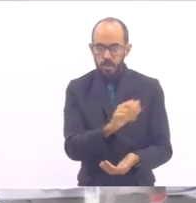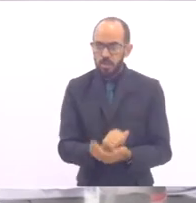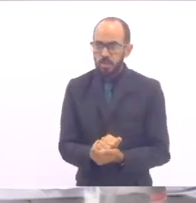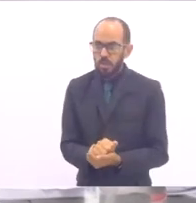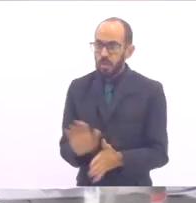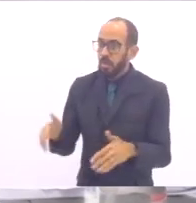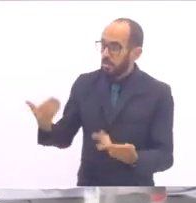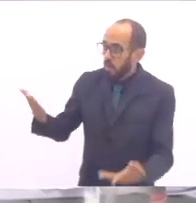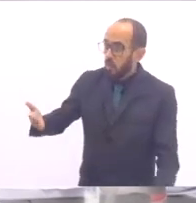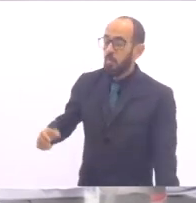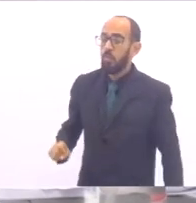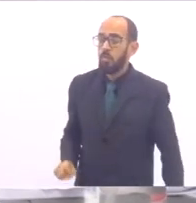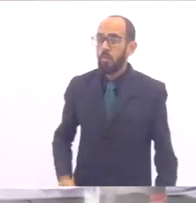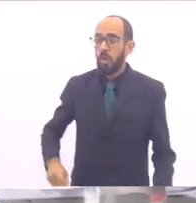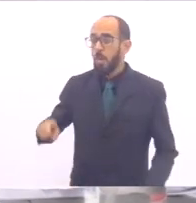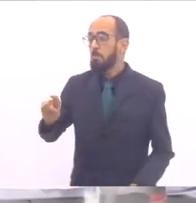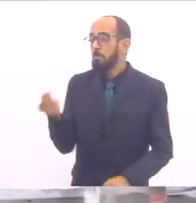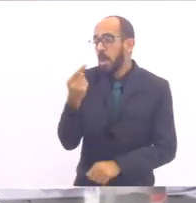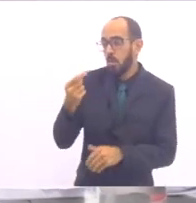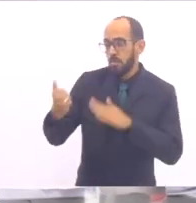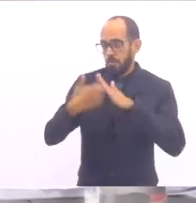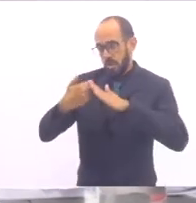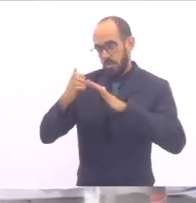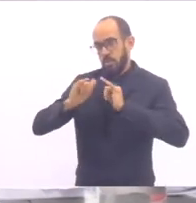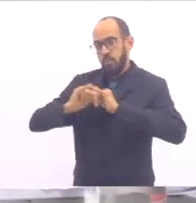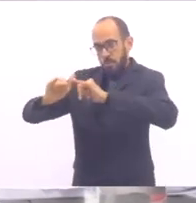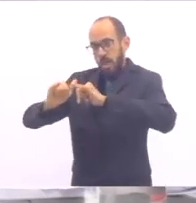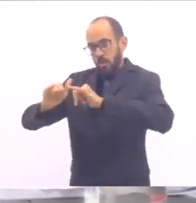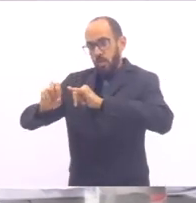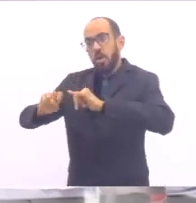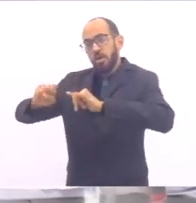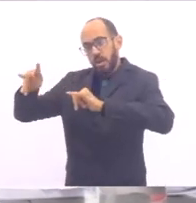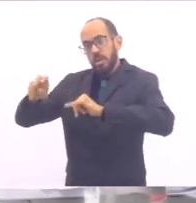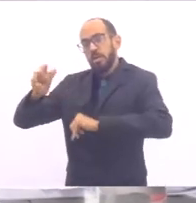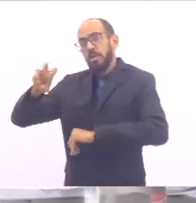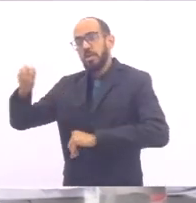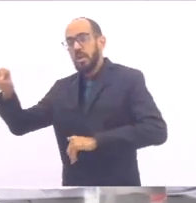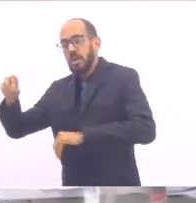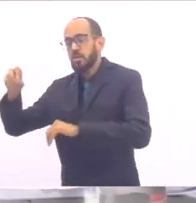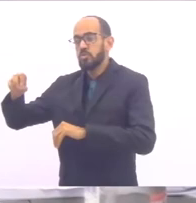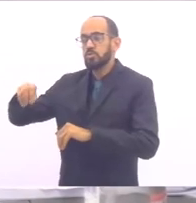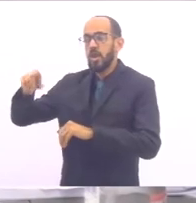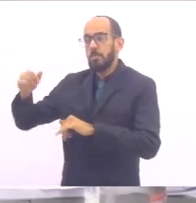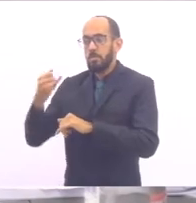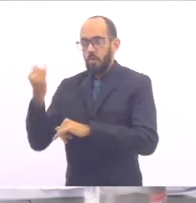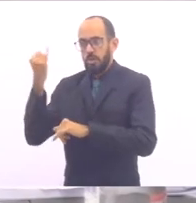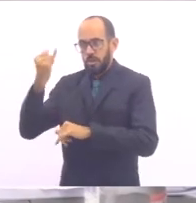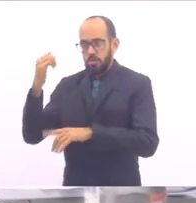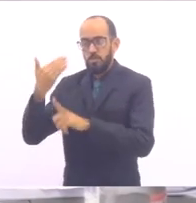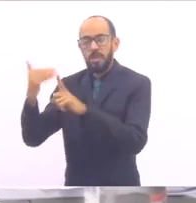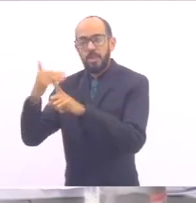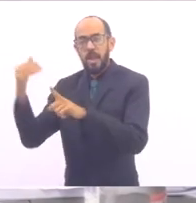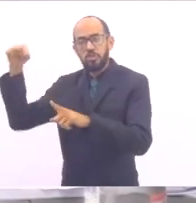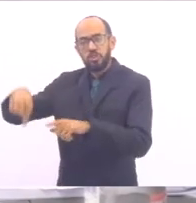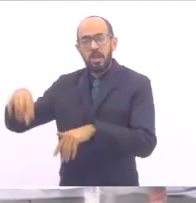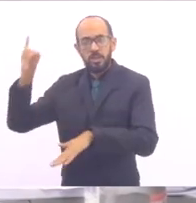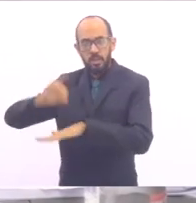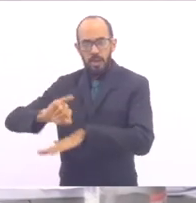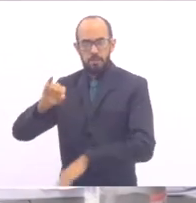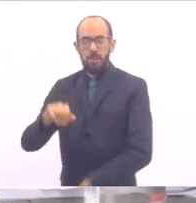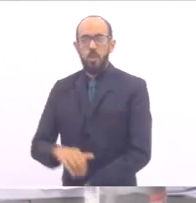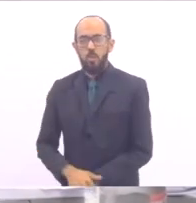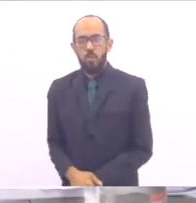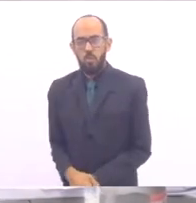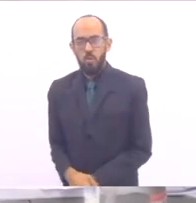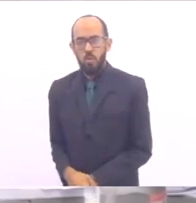como eu disse, 1.000 informaram, 500 são relevantes, metade está no Rio. Muito bem. Então, escolhe